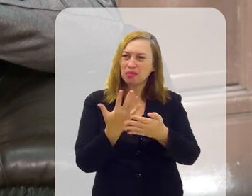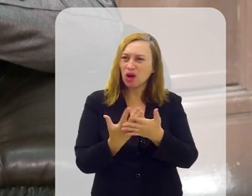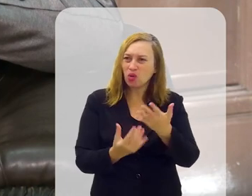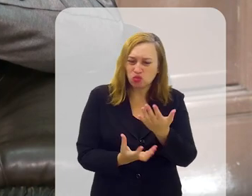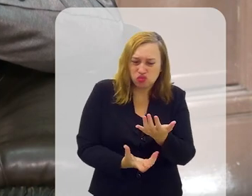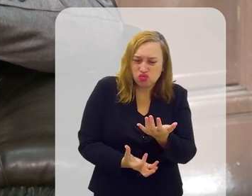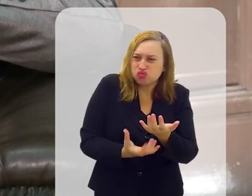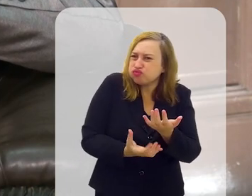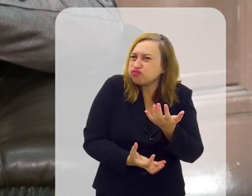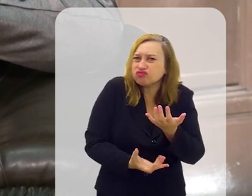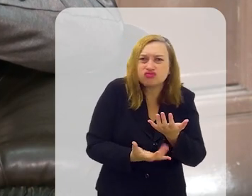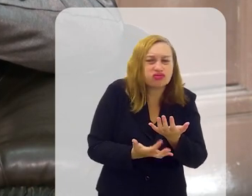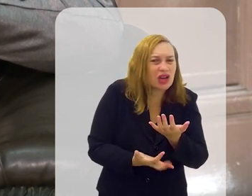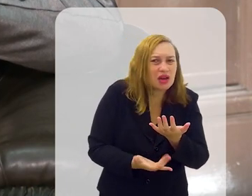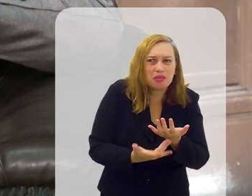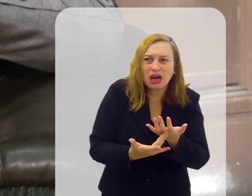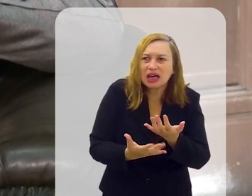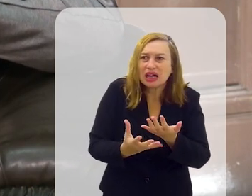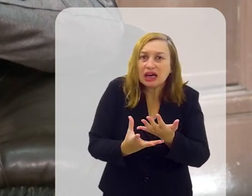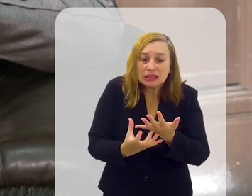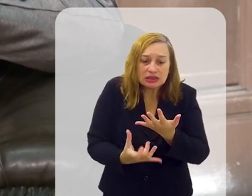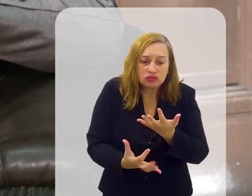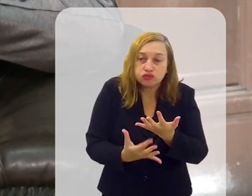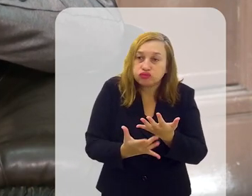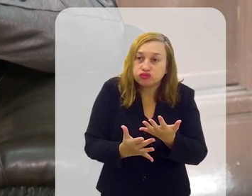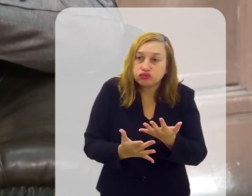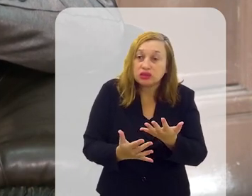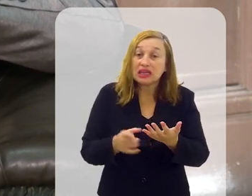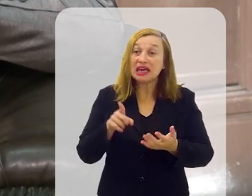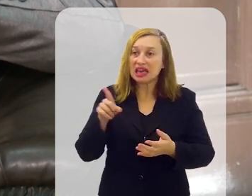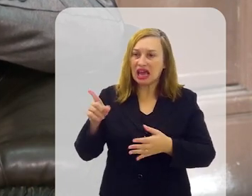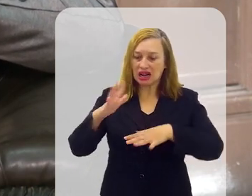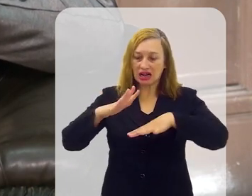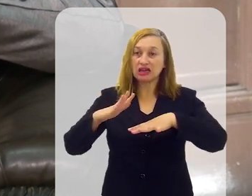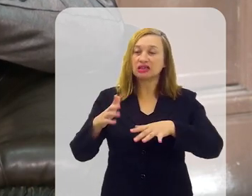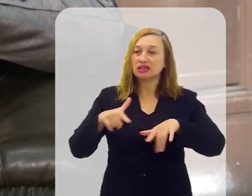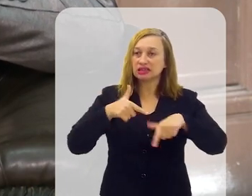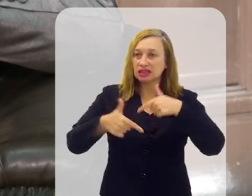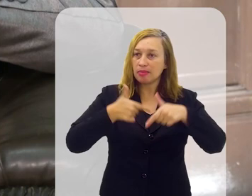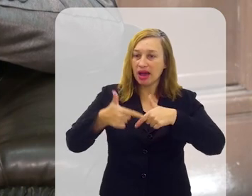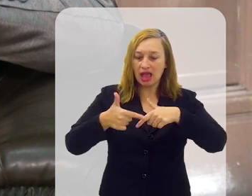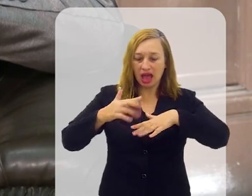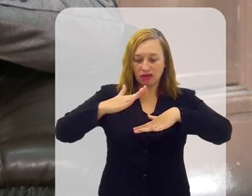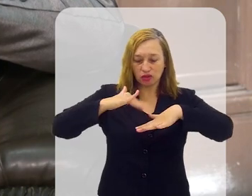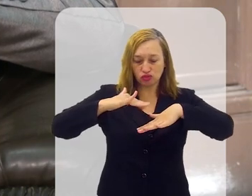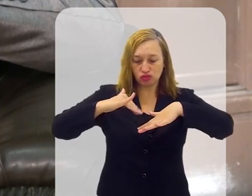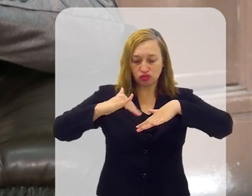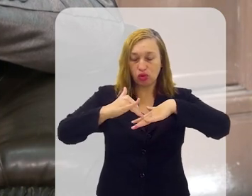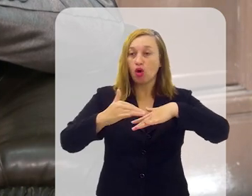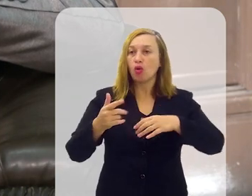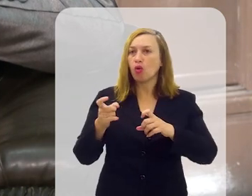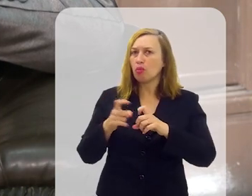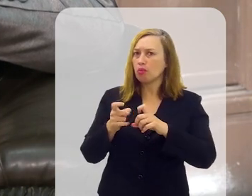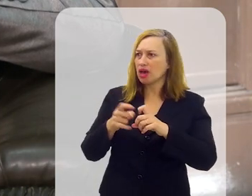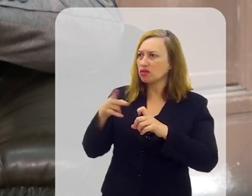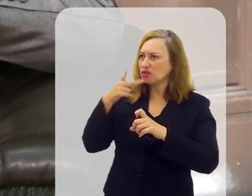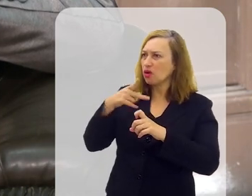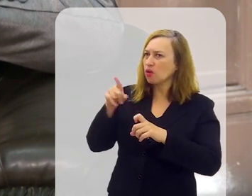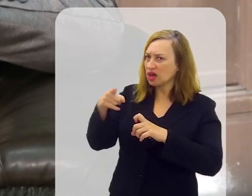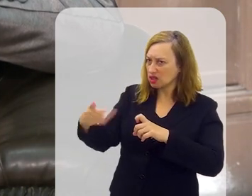totalmente queimada, uhum. E ficou em carne viva. E ela é manicure. O médico foi no médico e o médico